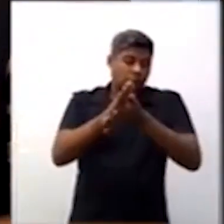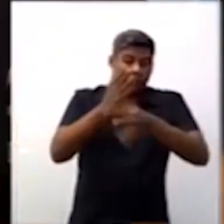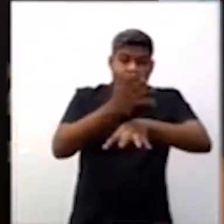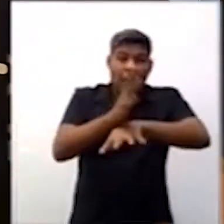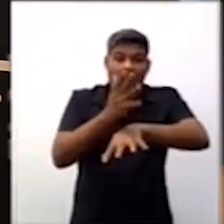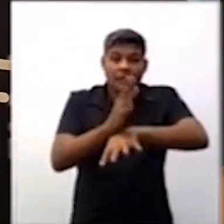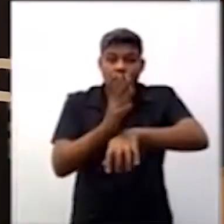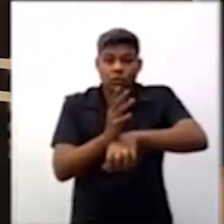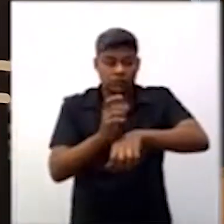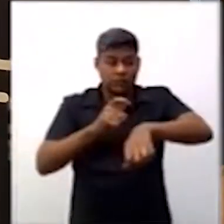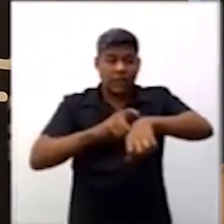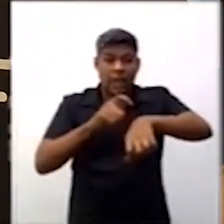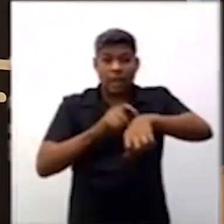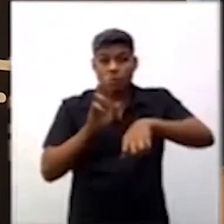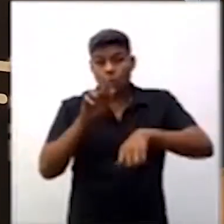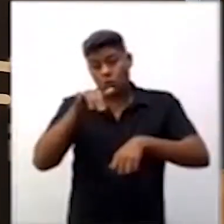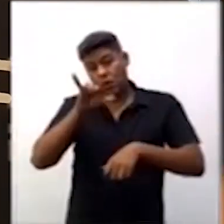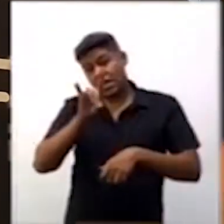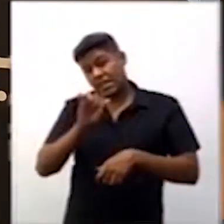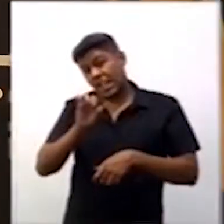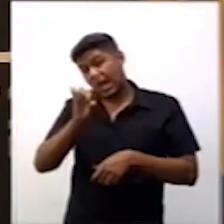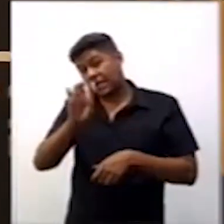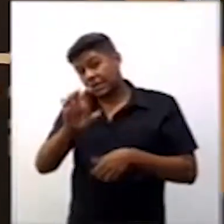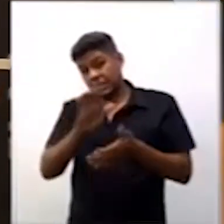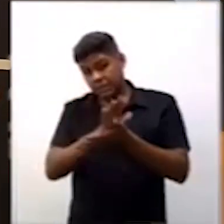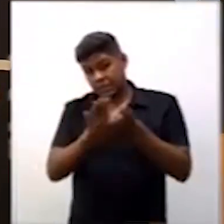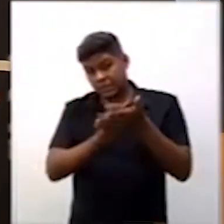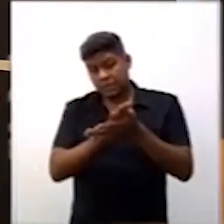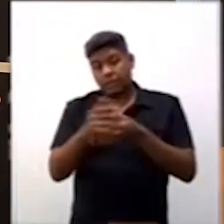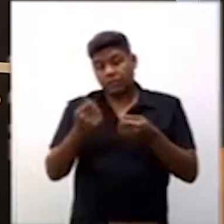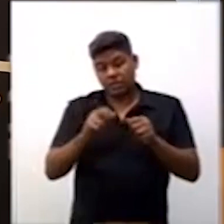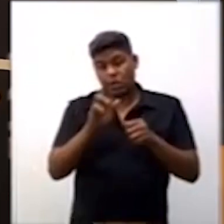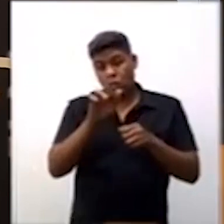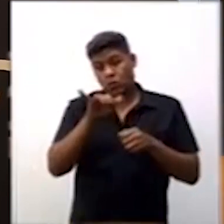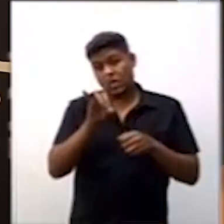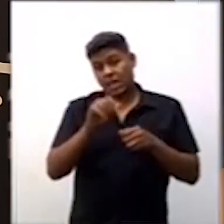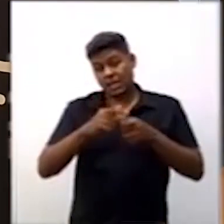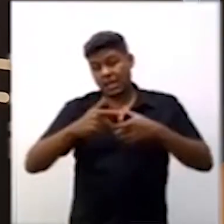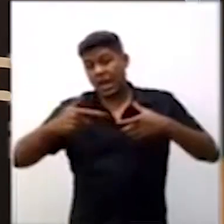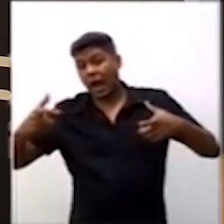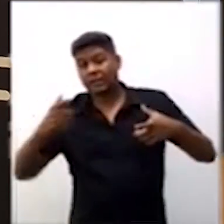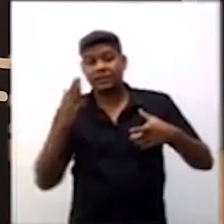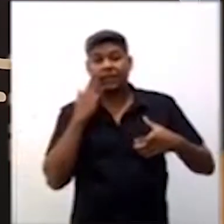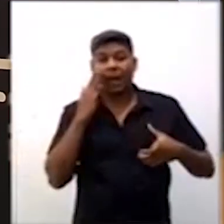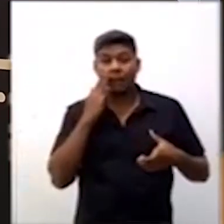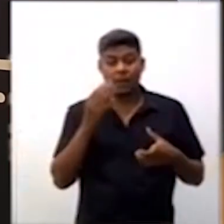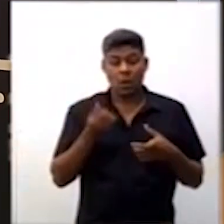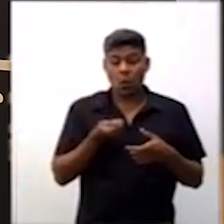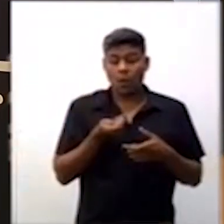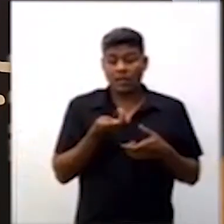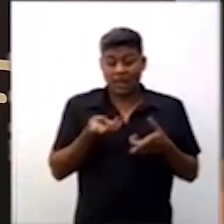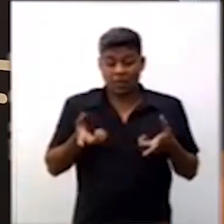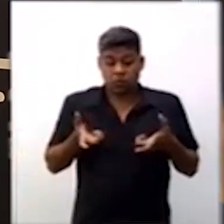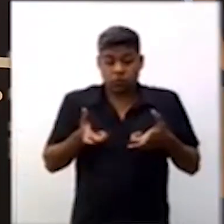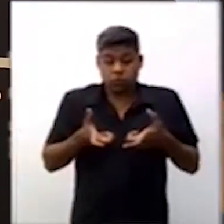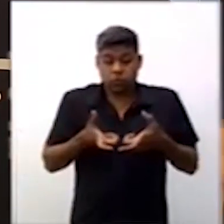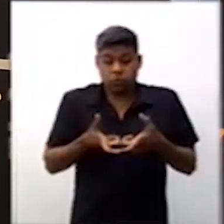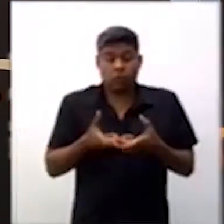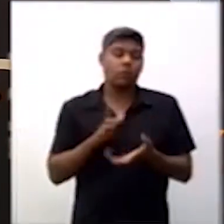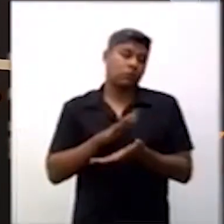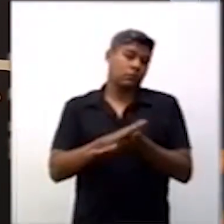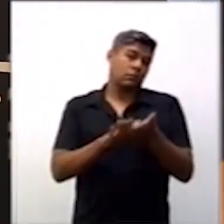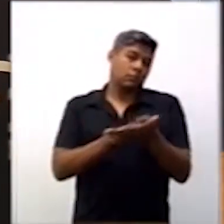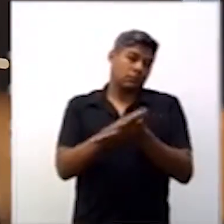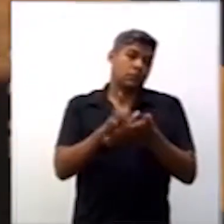prático, não mede o tempo em unidades pequenas, mede o tempo em unidades grandes, hora. E também não mede pequenas quantidades de potência, mede em